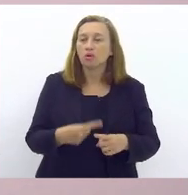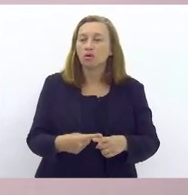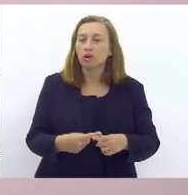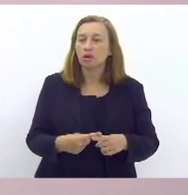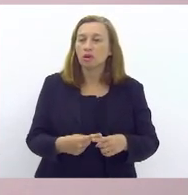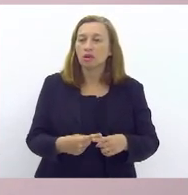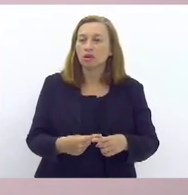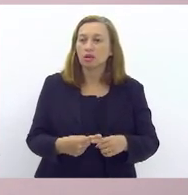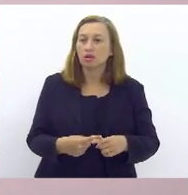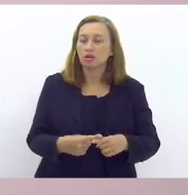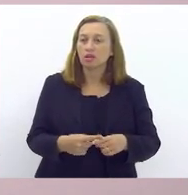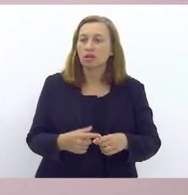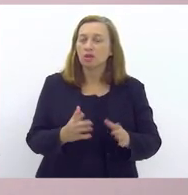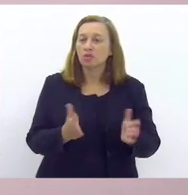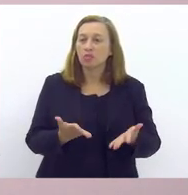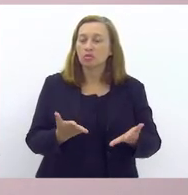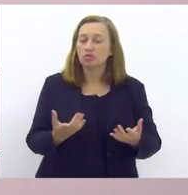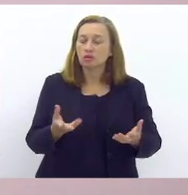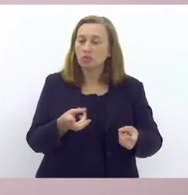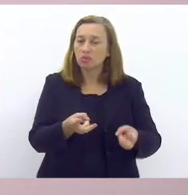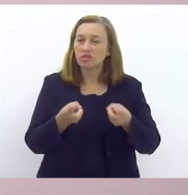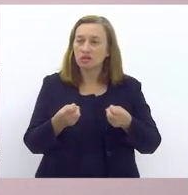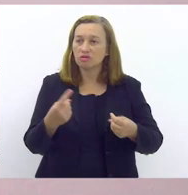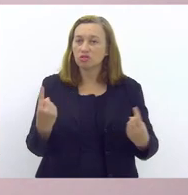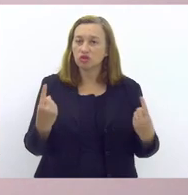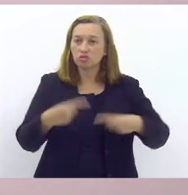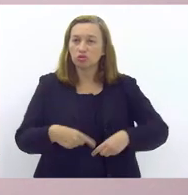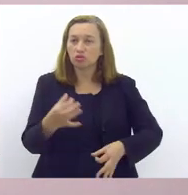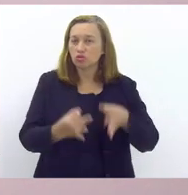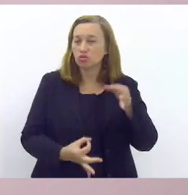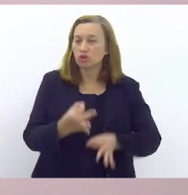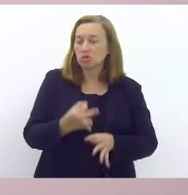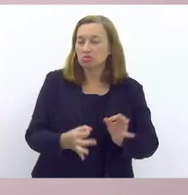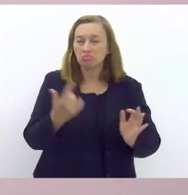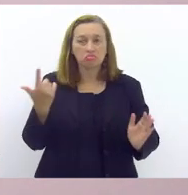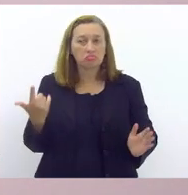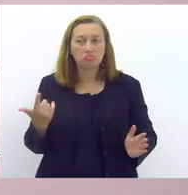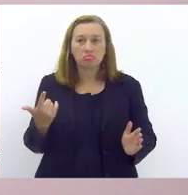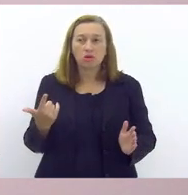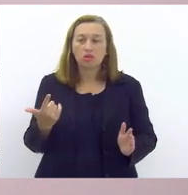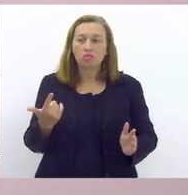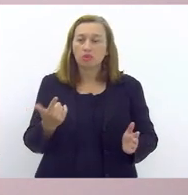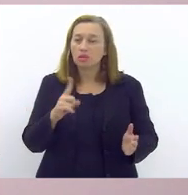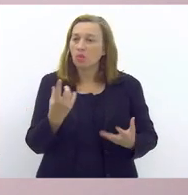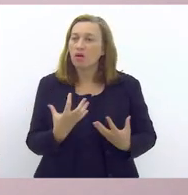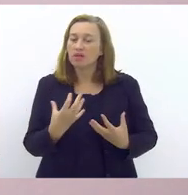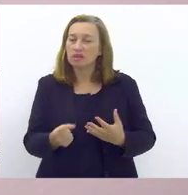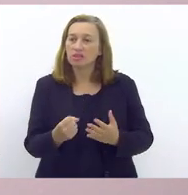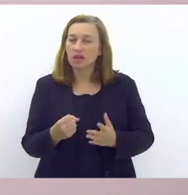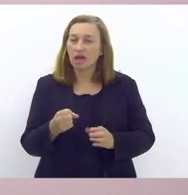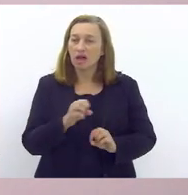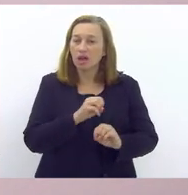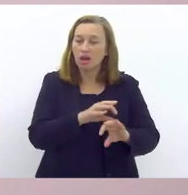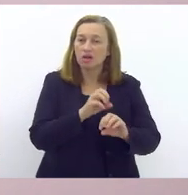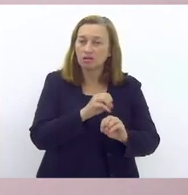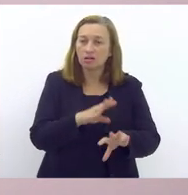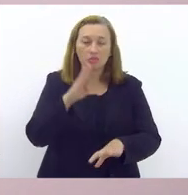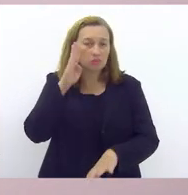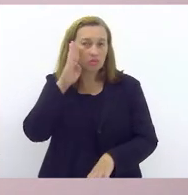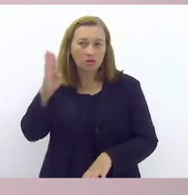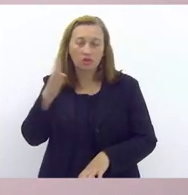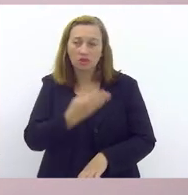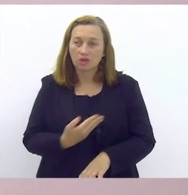uma disputa jurídica, talvez por não considerar a educação prioridade de